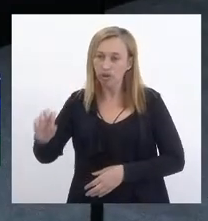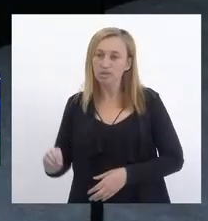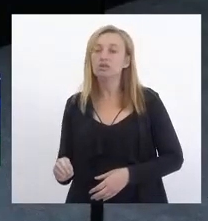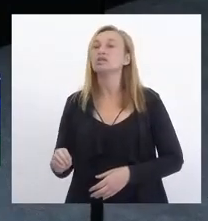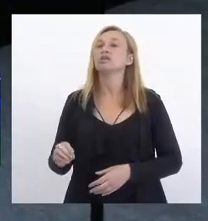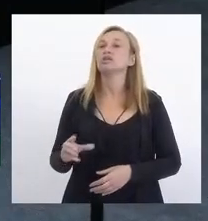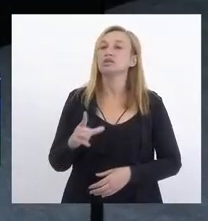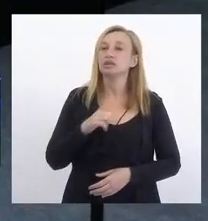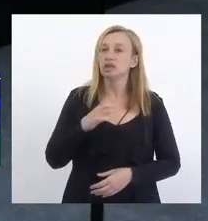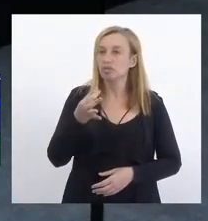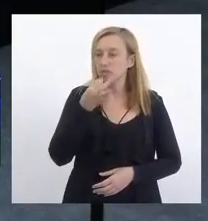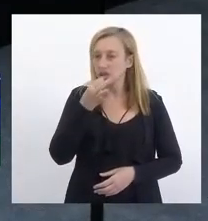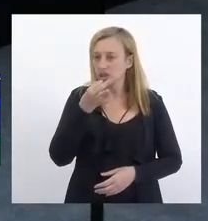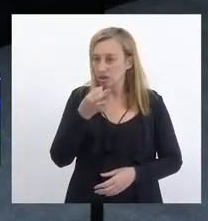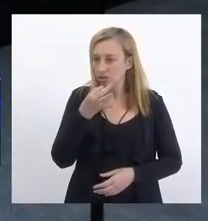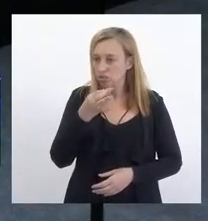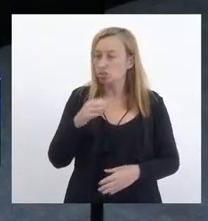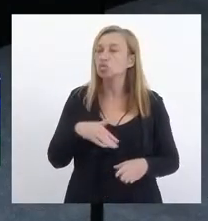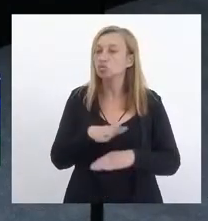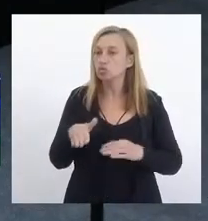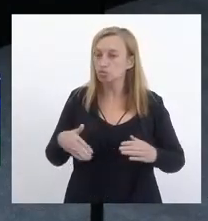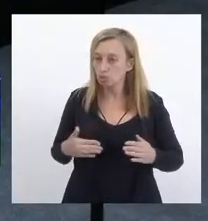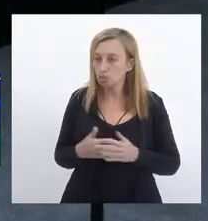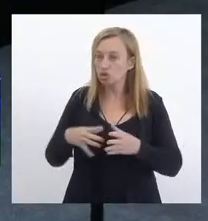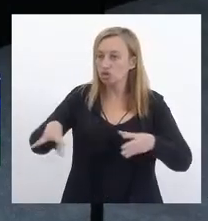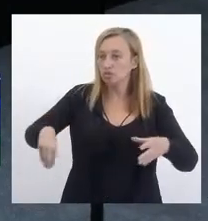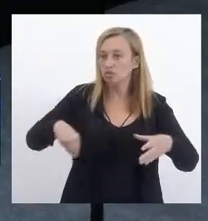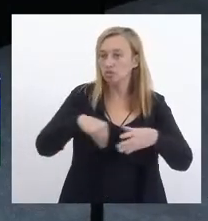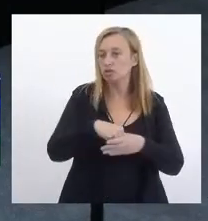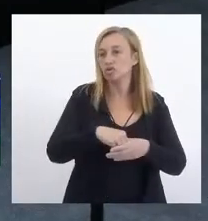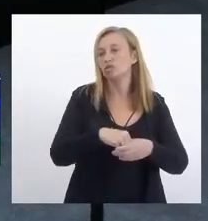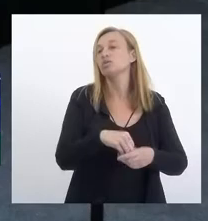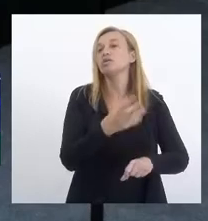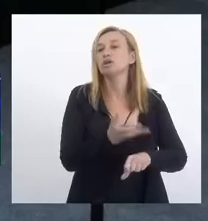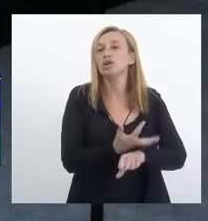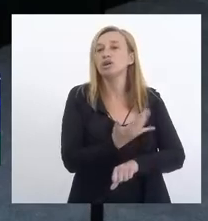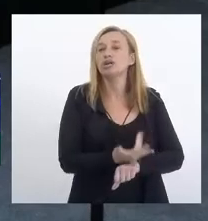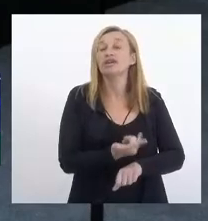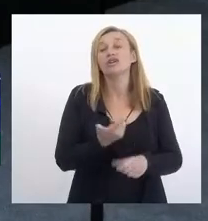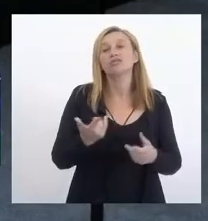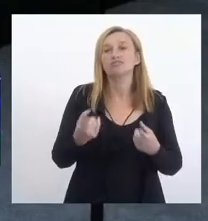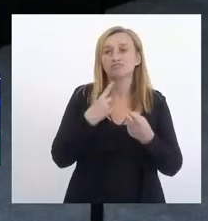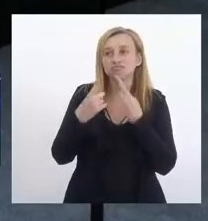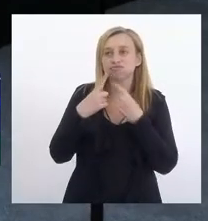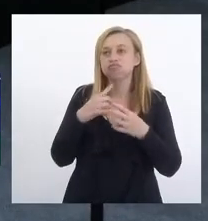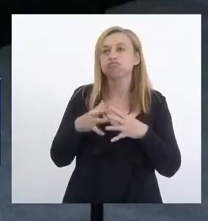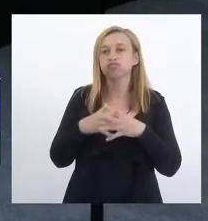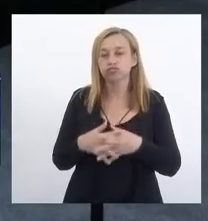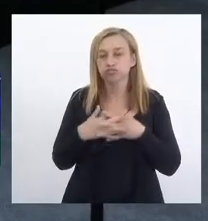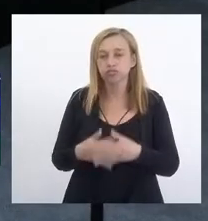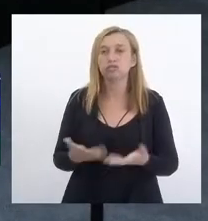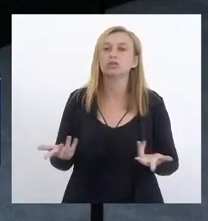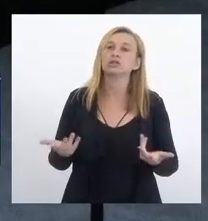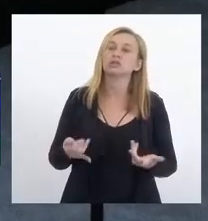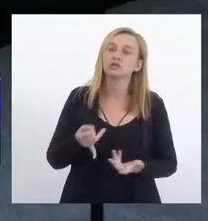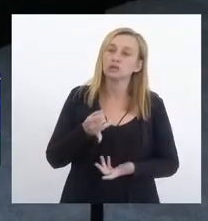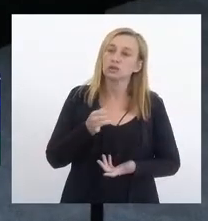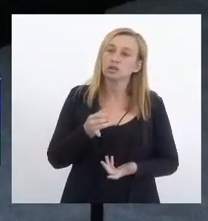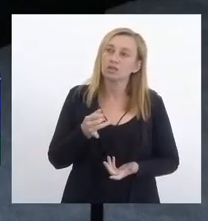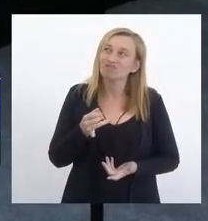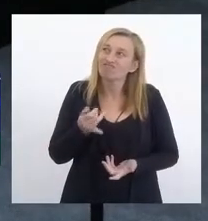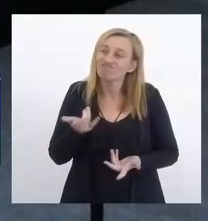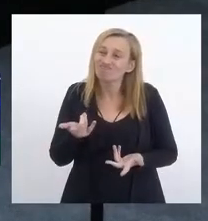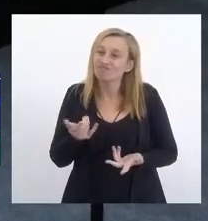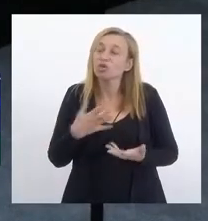posição quase que de unanimidade por essa incorporação. Então é um debate complexo, né? Eu lamento que a gente esteja tendo que fazê-lo.